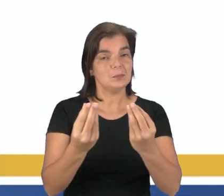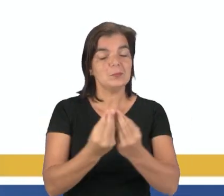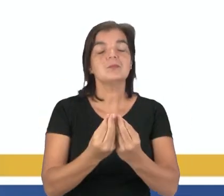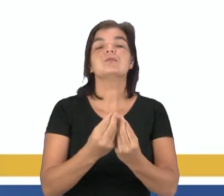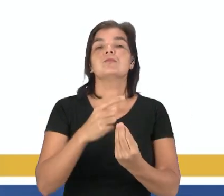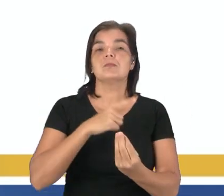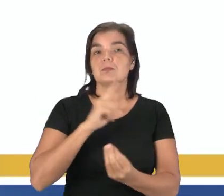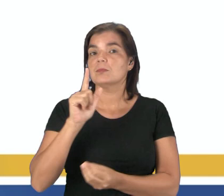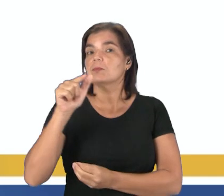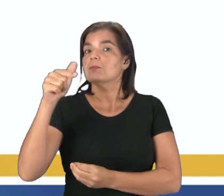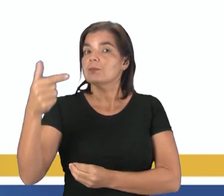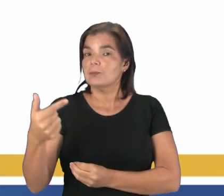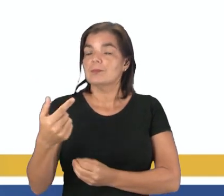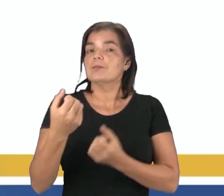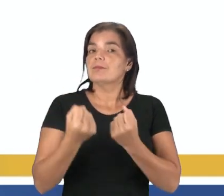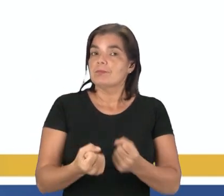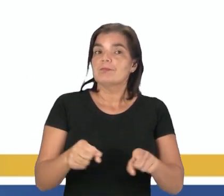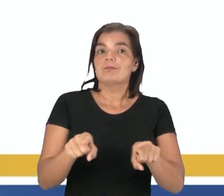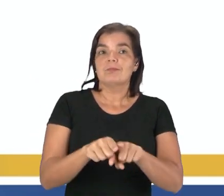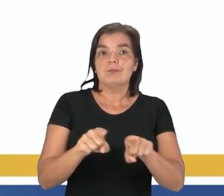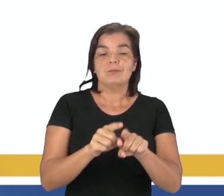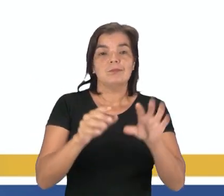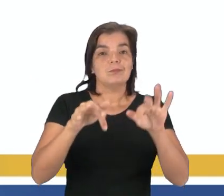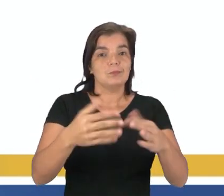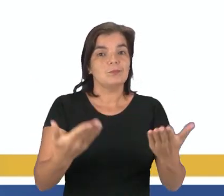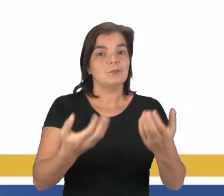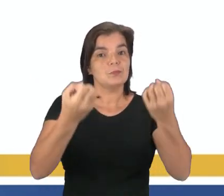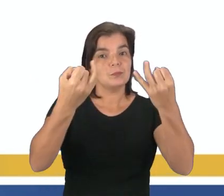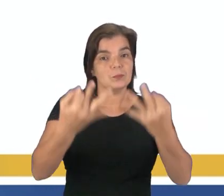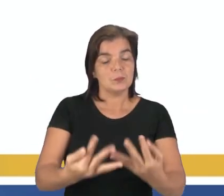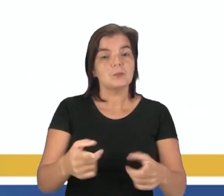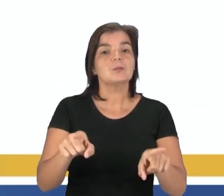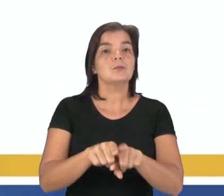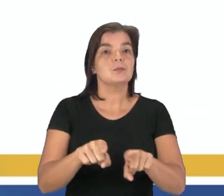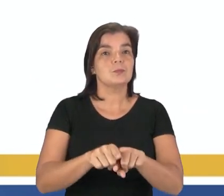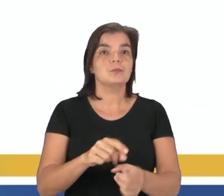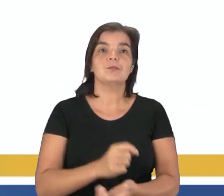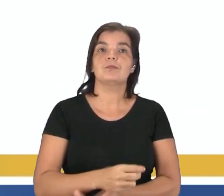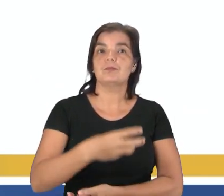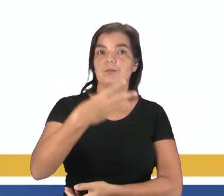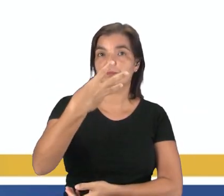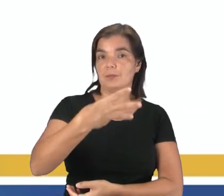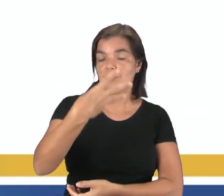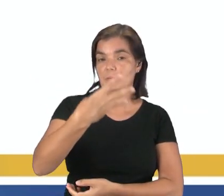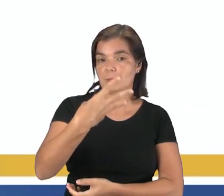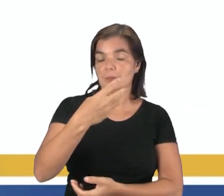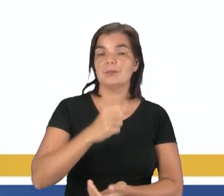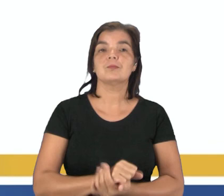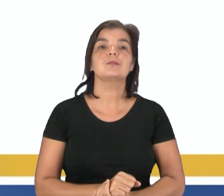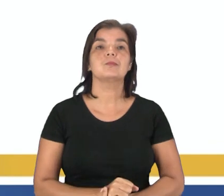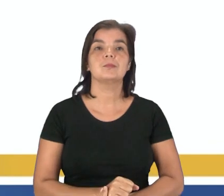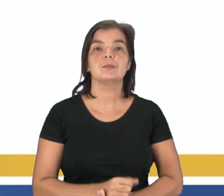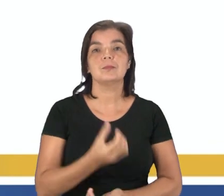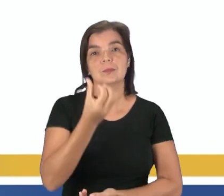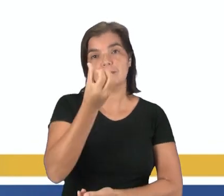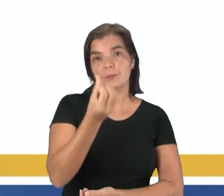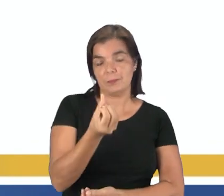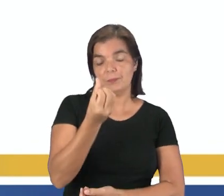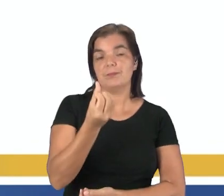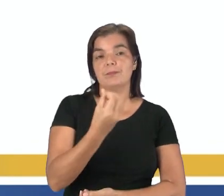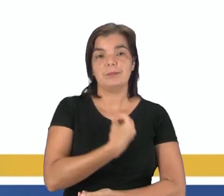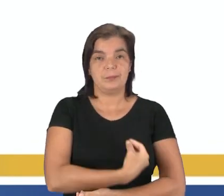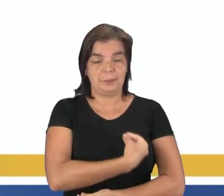aí uma outra densidade. Por isso, afinal das contas, quando eu for contabilizar, eu vou ter aí no terceiro sistema 6